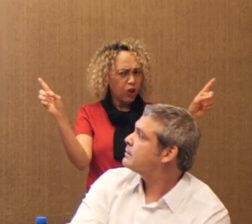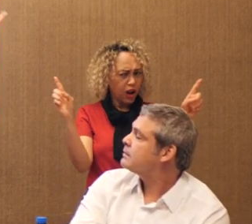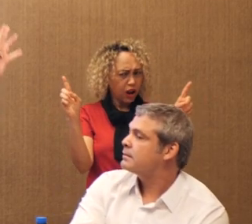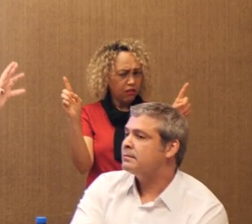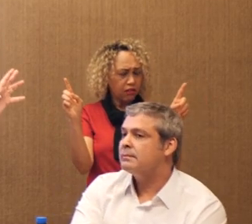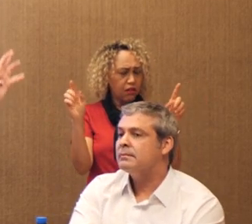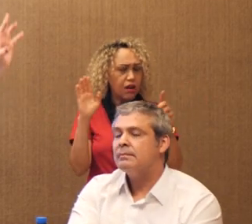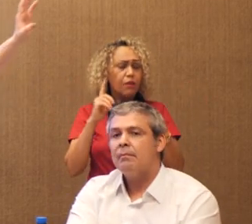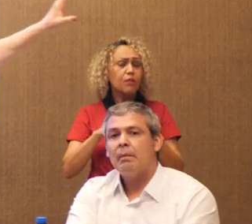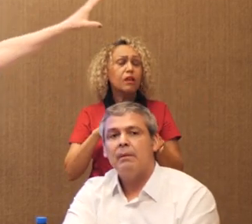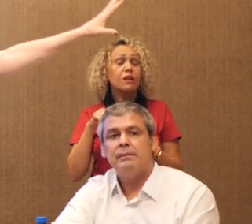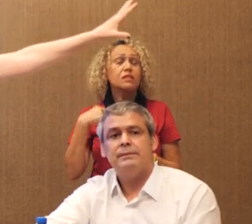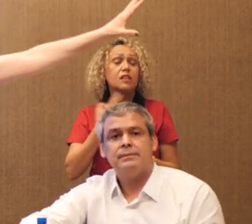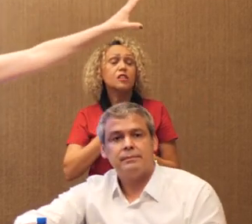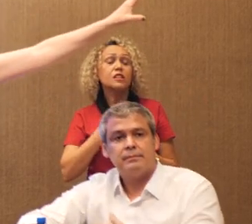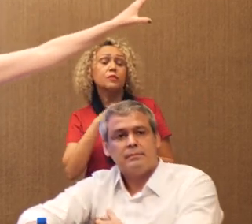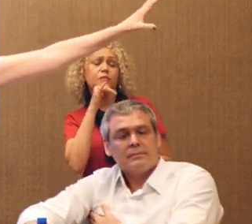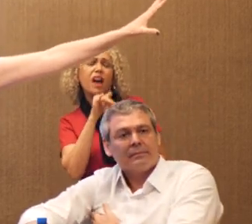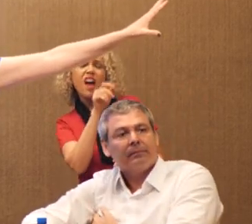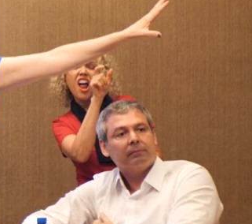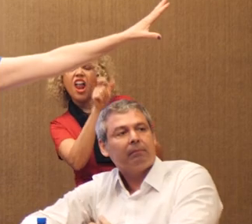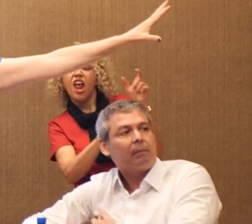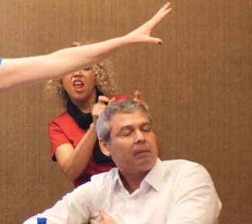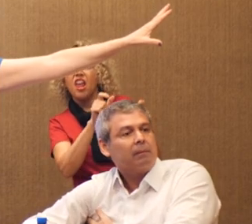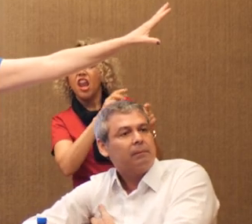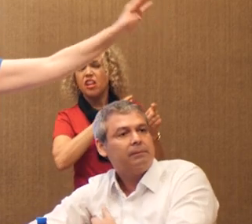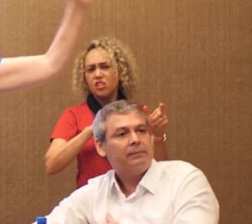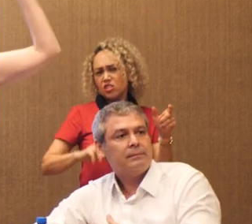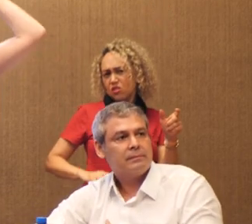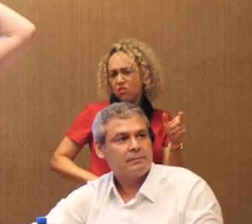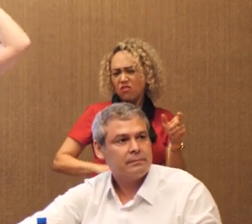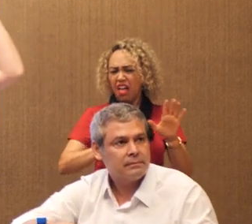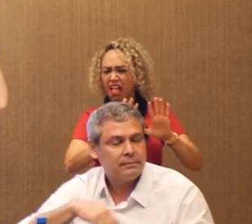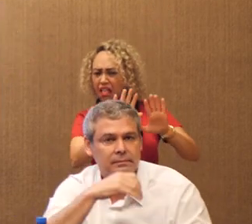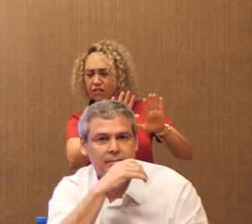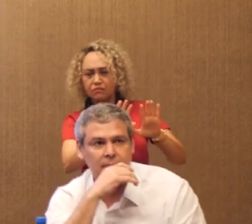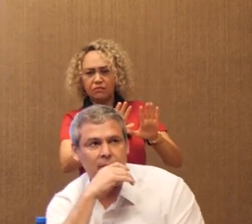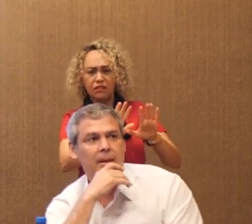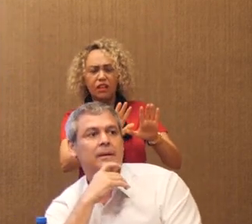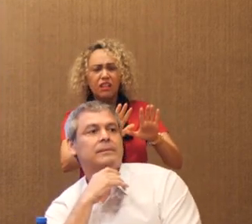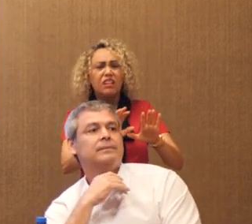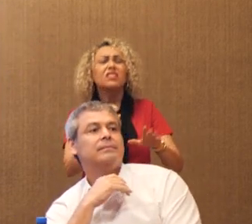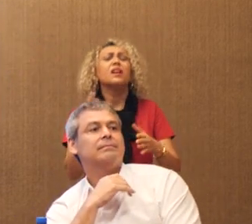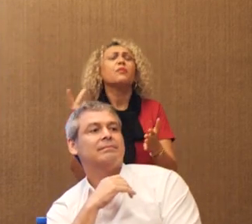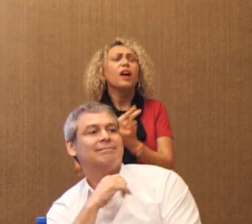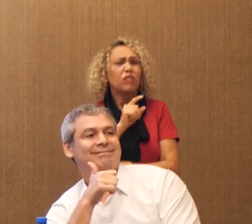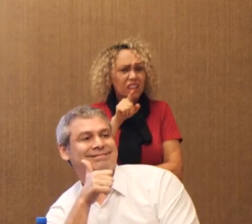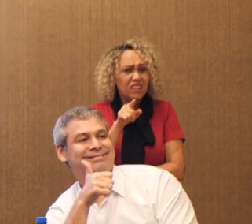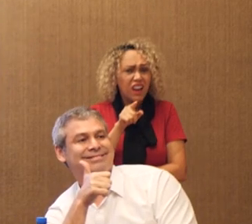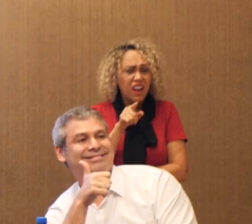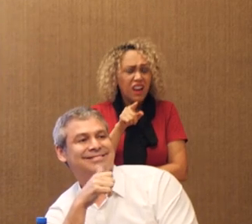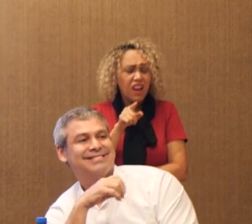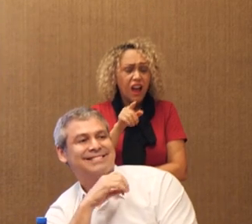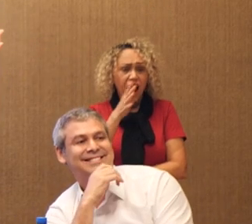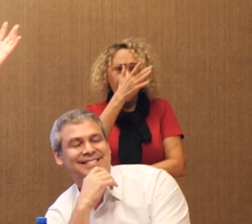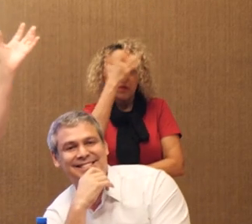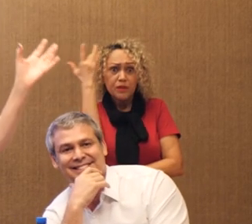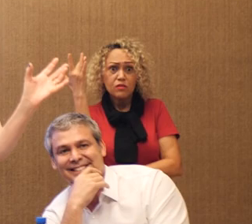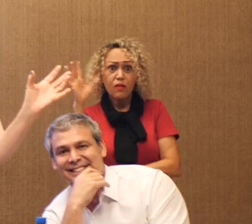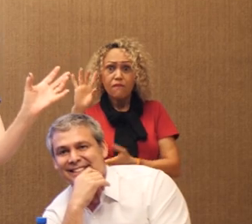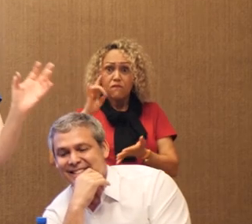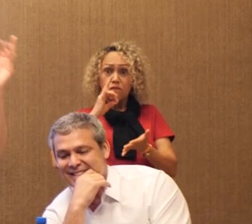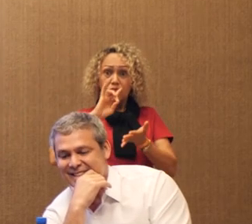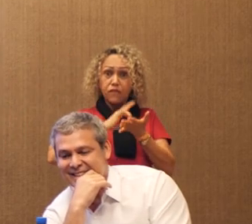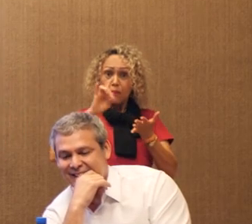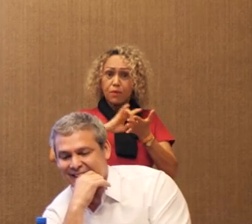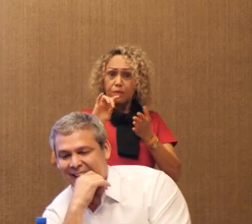ser catalisadas pelos nossos adversários. Então, é preciso entender como os nossos adversários se